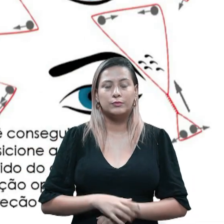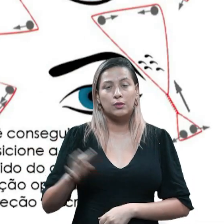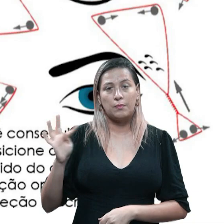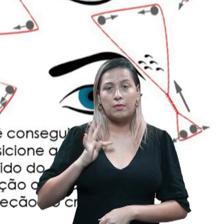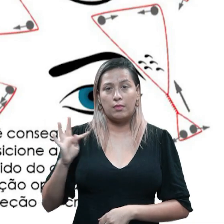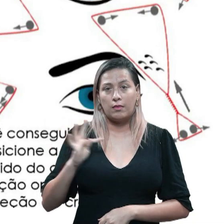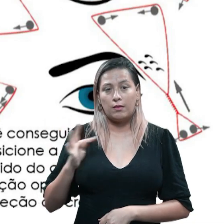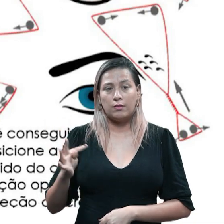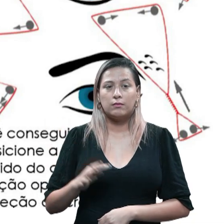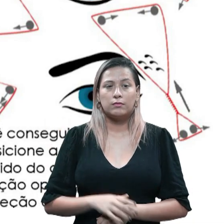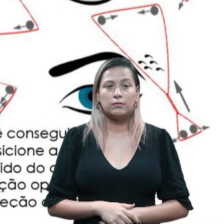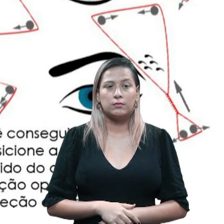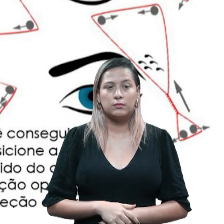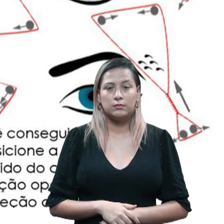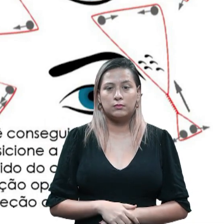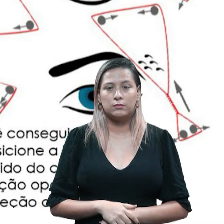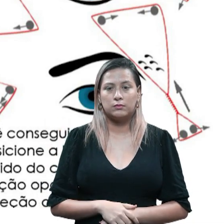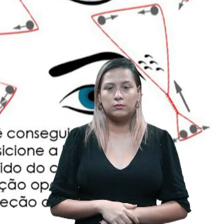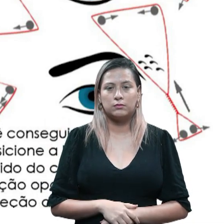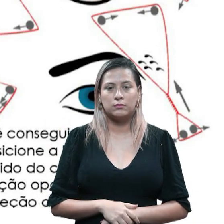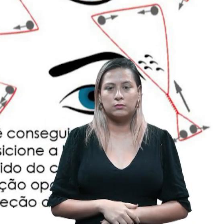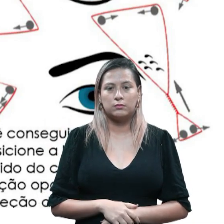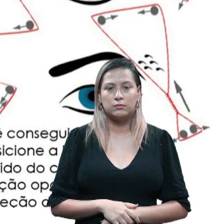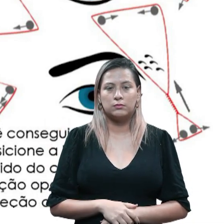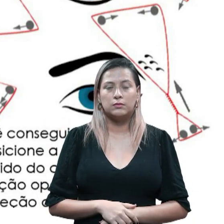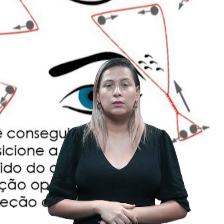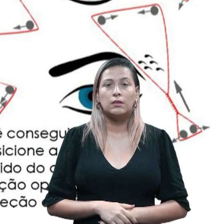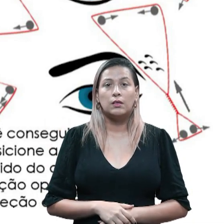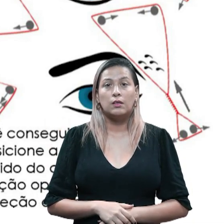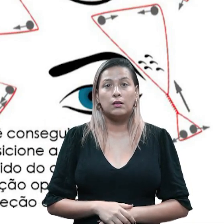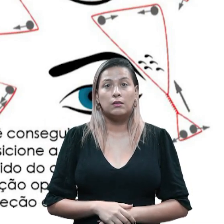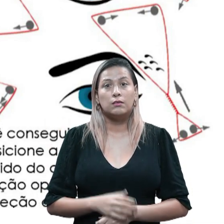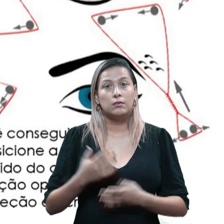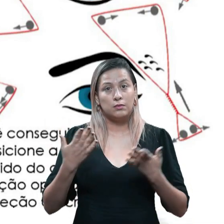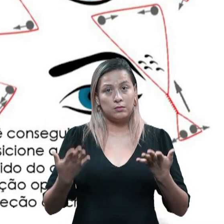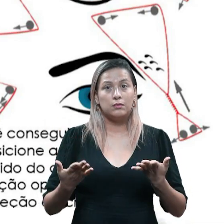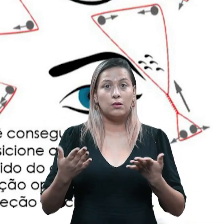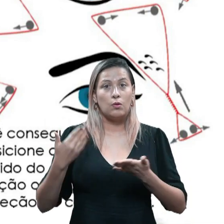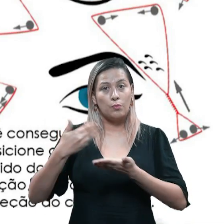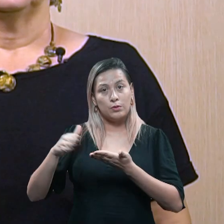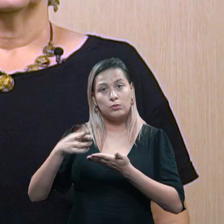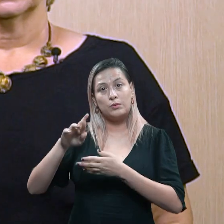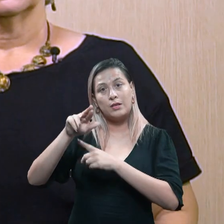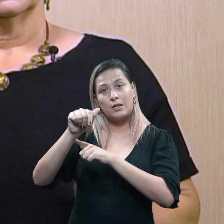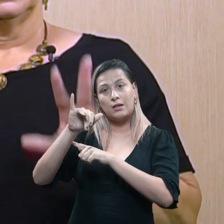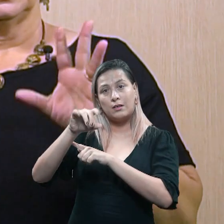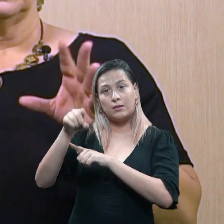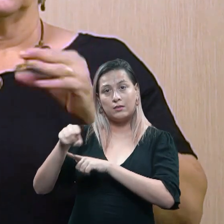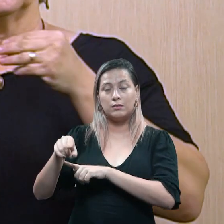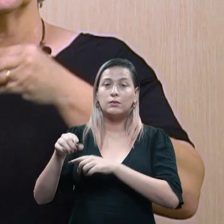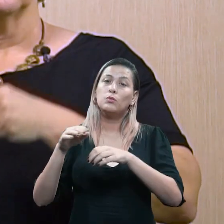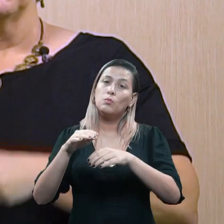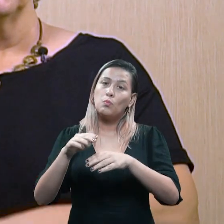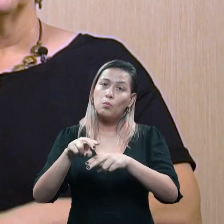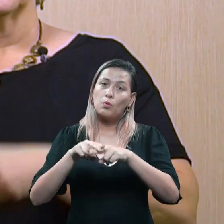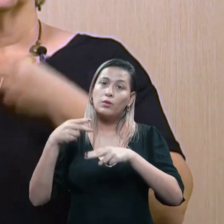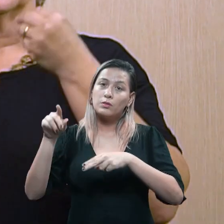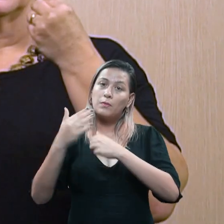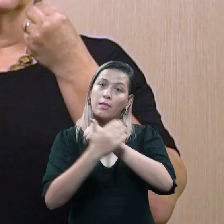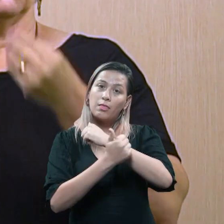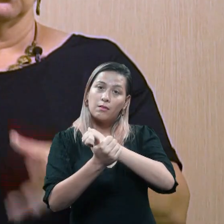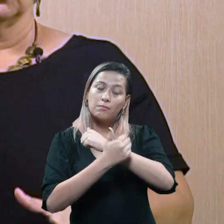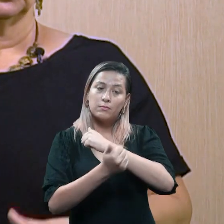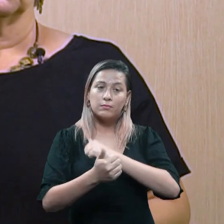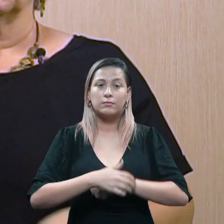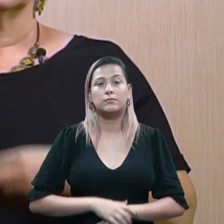ela retira o fio a partir da raiz. Então, ela é uma depilação. E nós só vamos